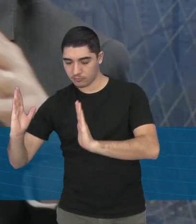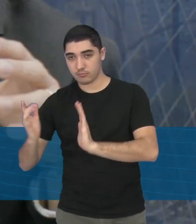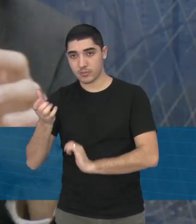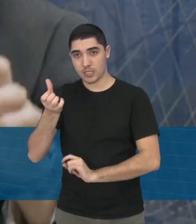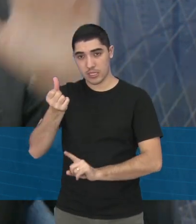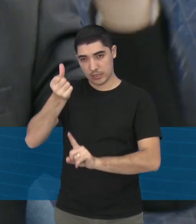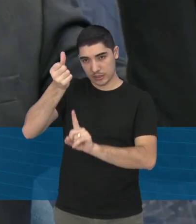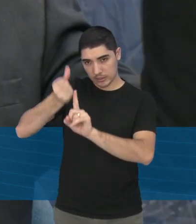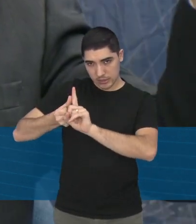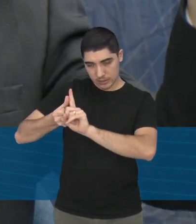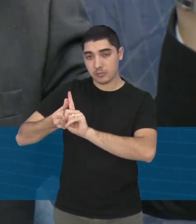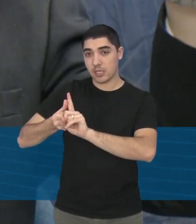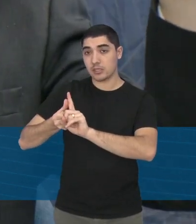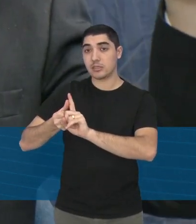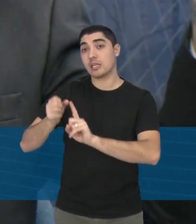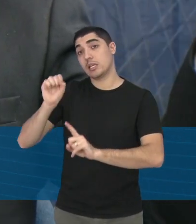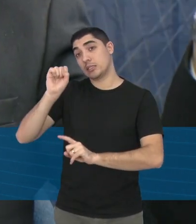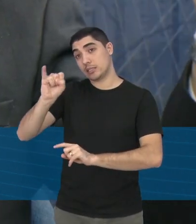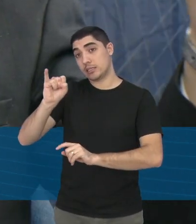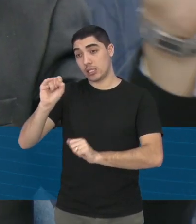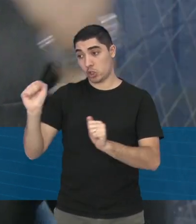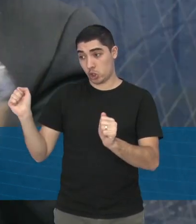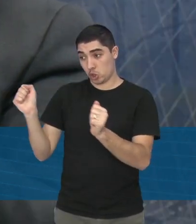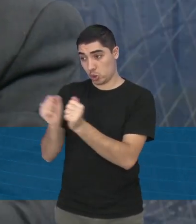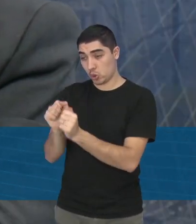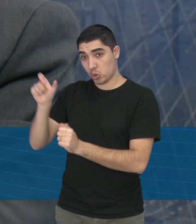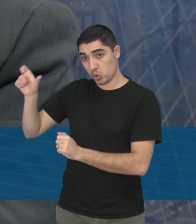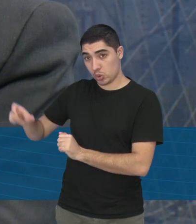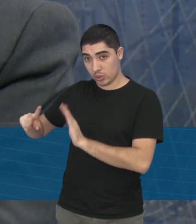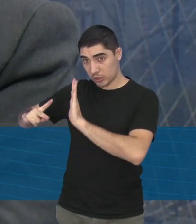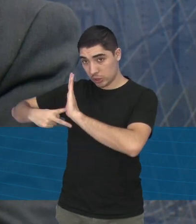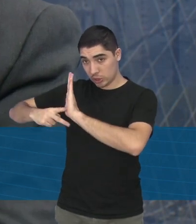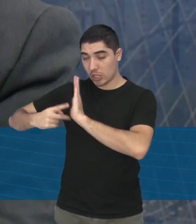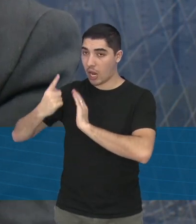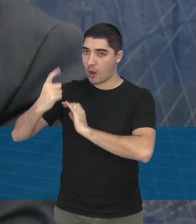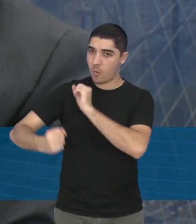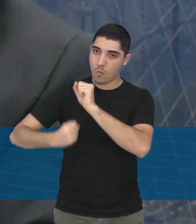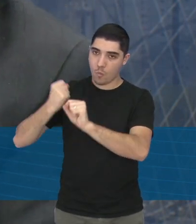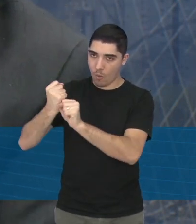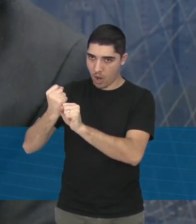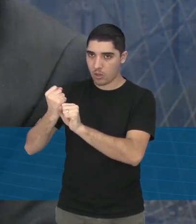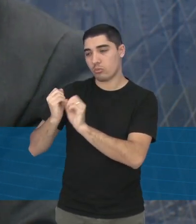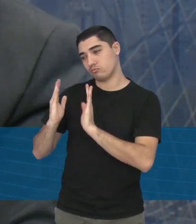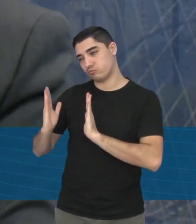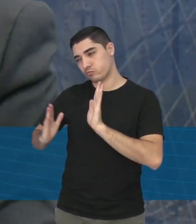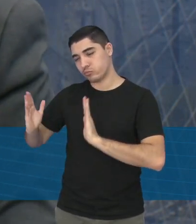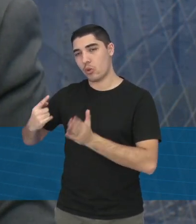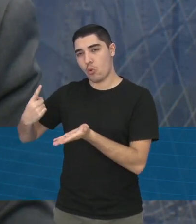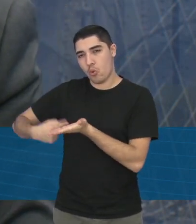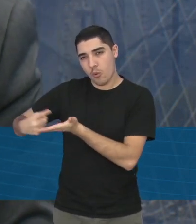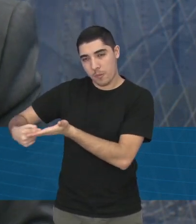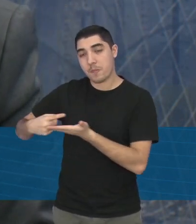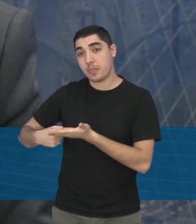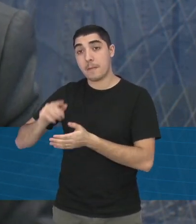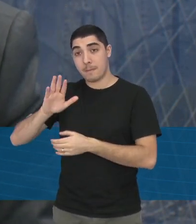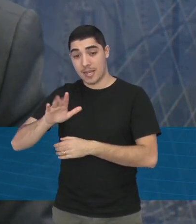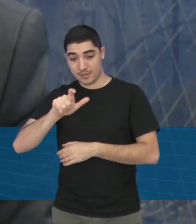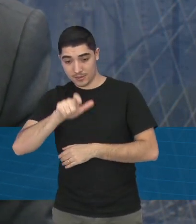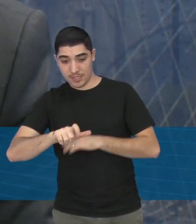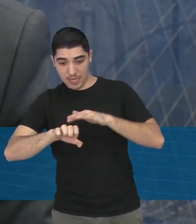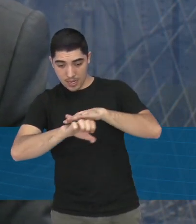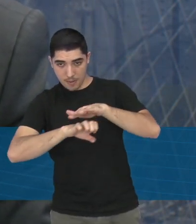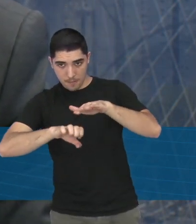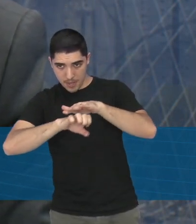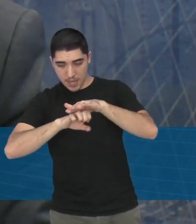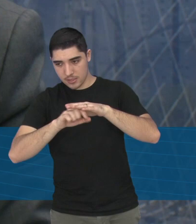convenção coletiva, que é sindicato com sindicato, é 1 ano se compensa. O acordo individual, que é a empresa com o trabalhador,